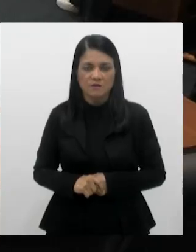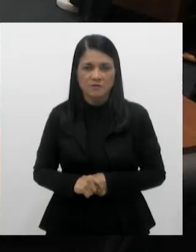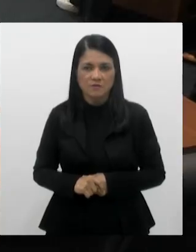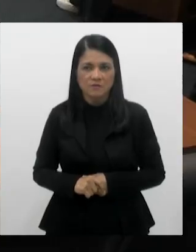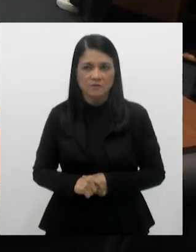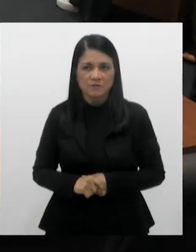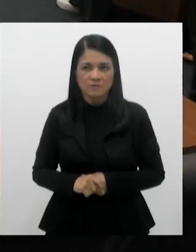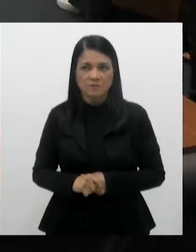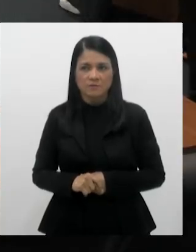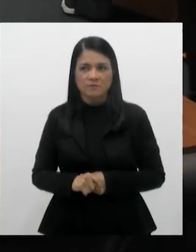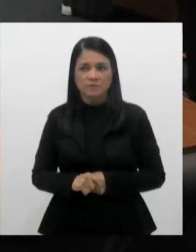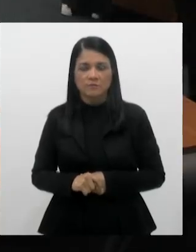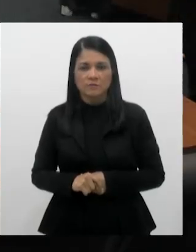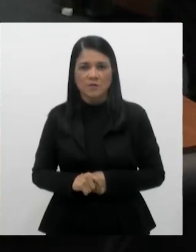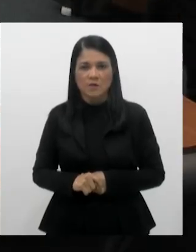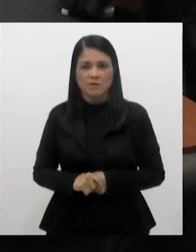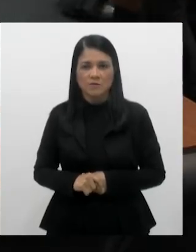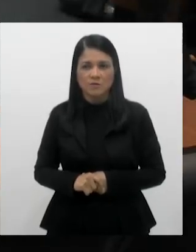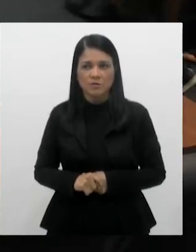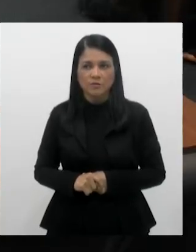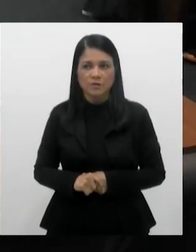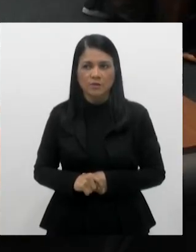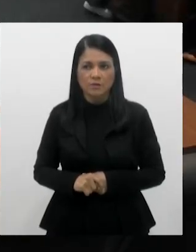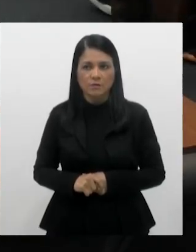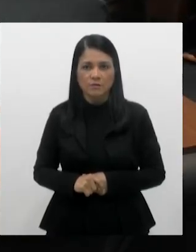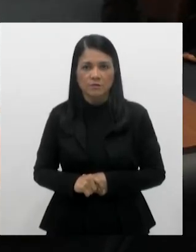Mas cadê o nome do projeto? Esse aqui.